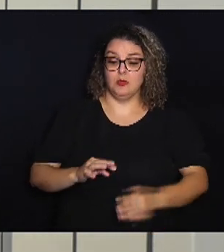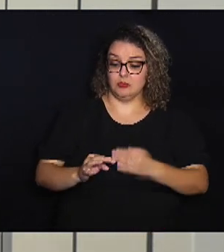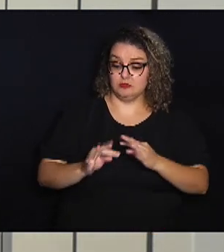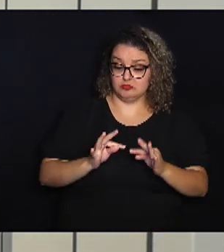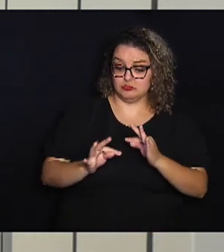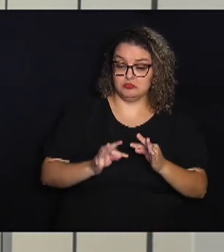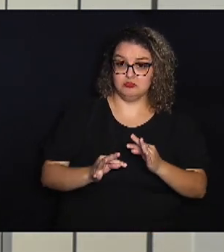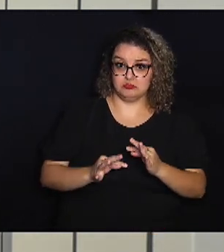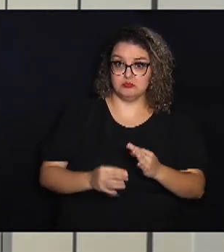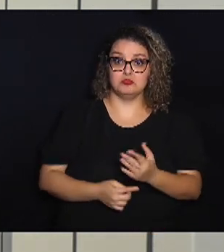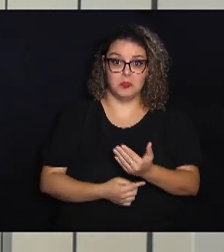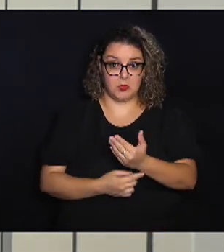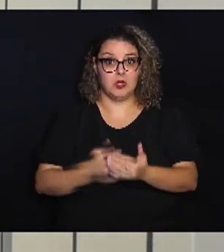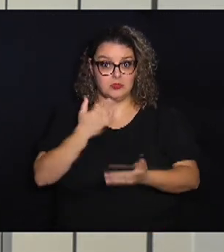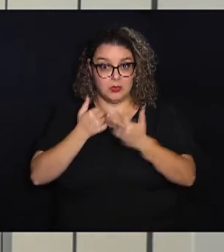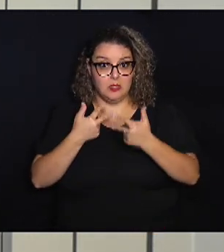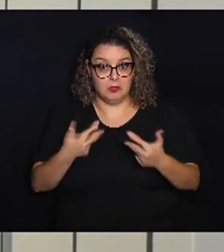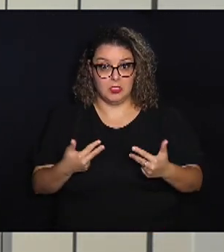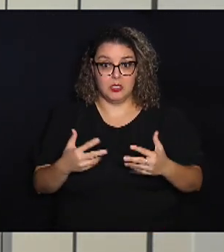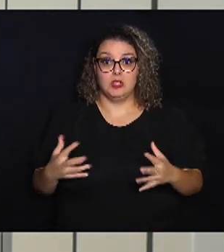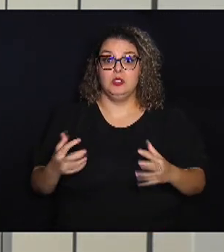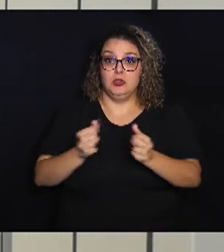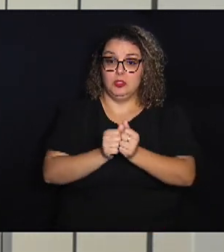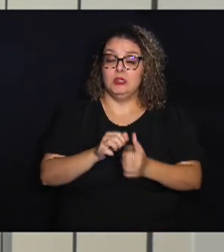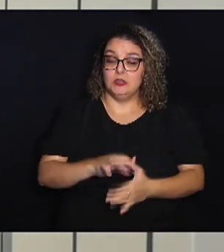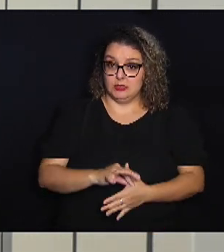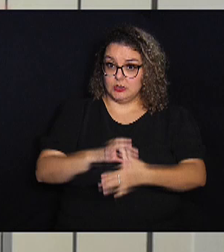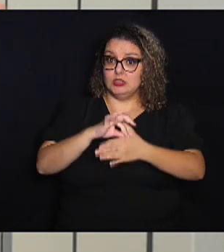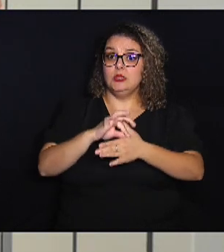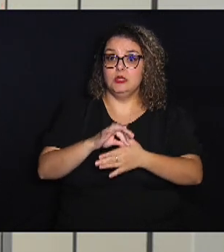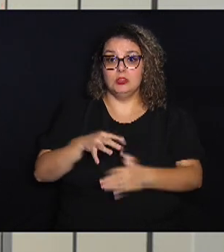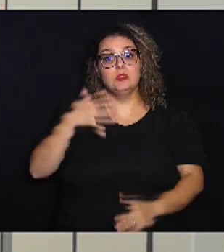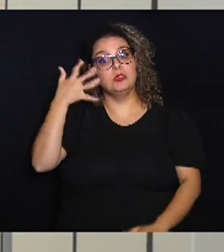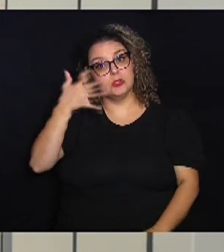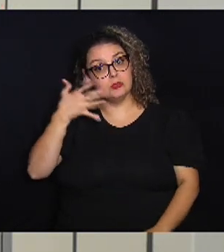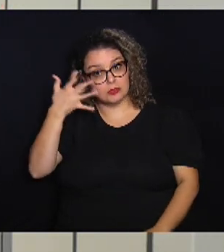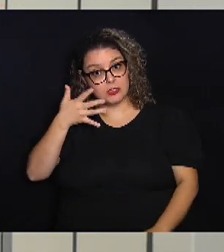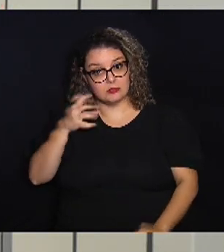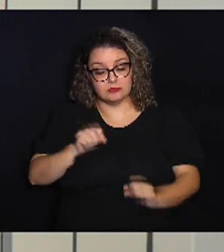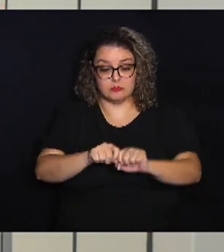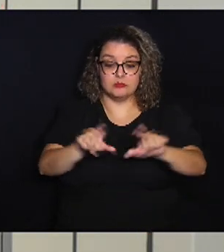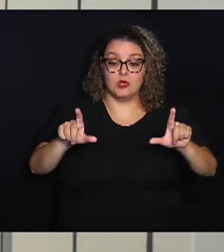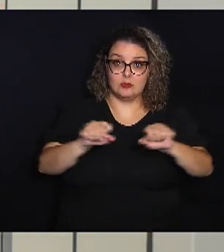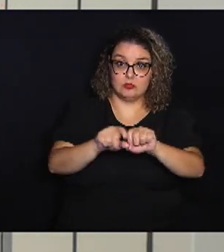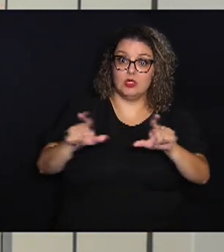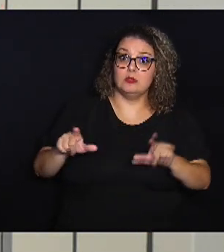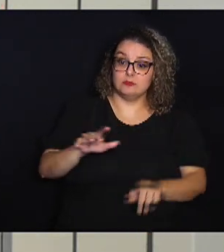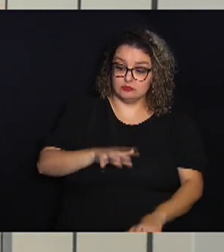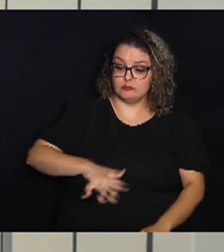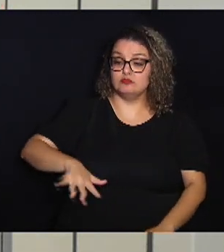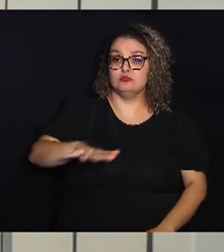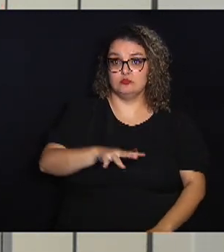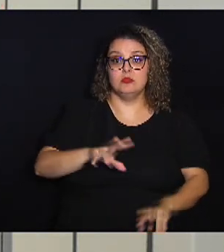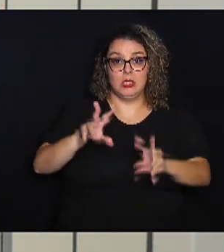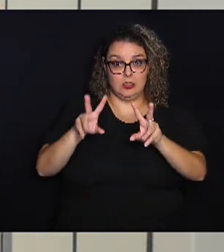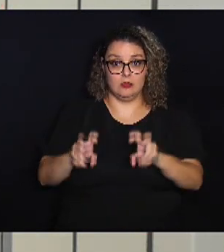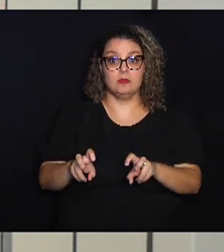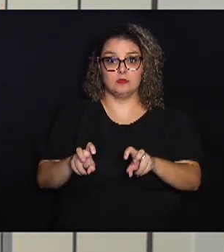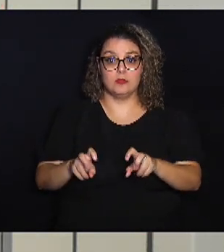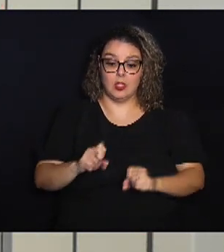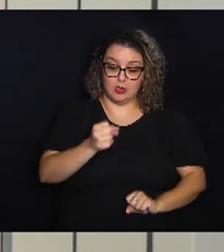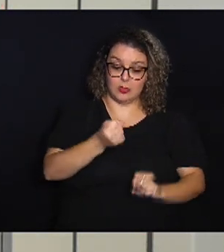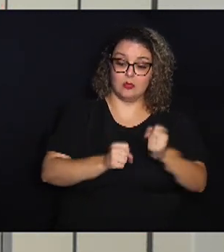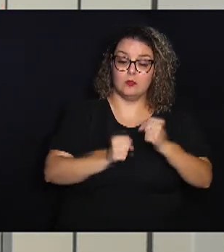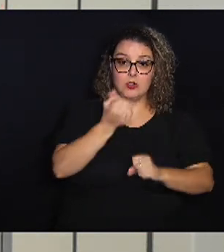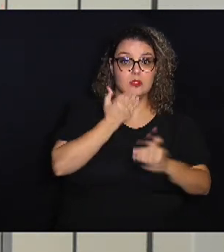de Alimentos e reuniu lideranças em palestras e painéis norteados pelo tema A Indústria